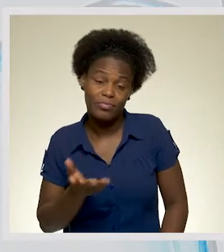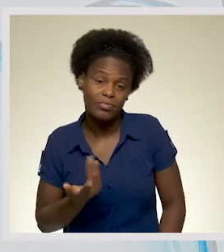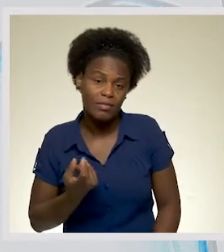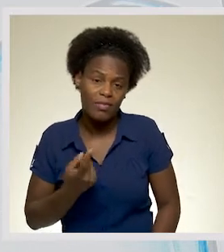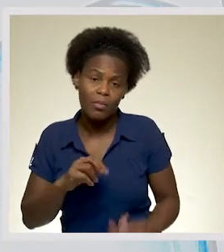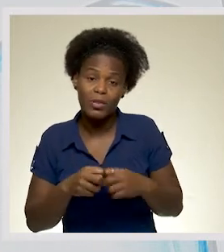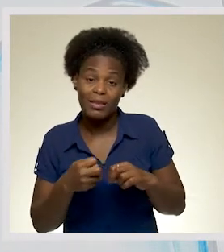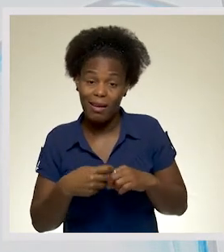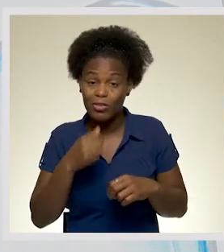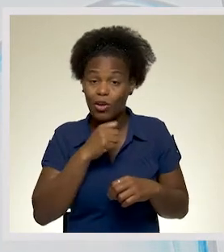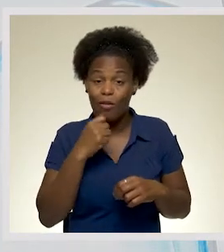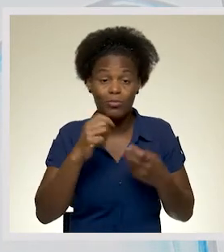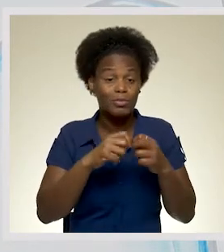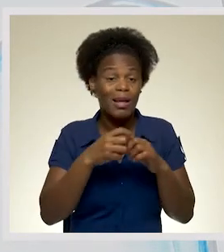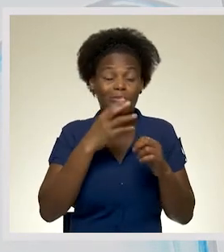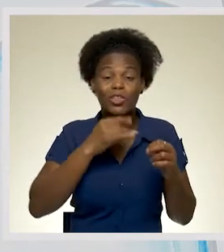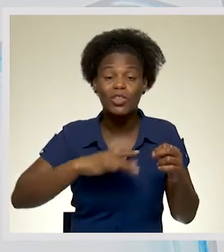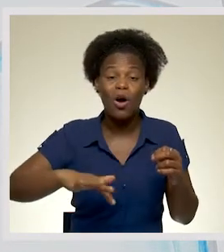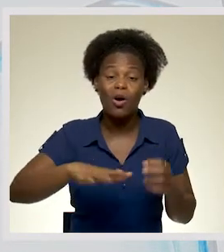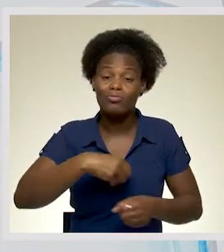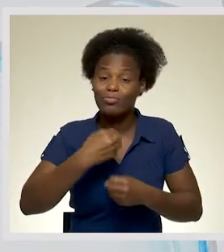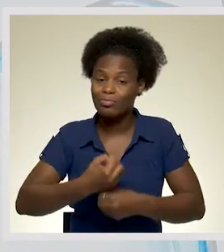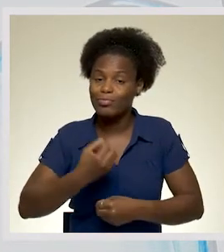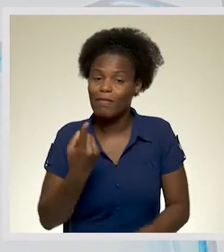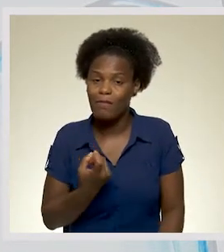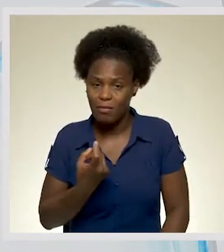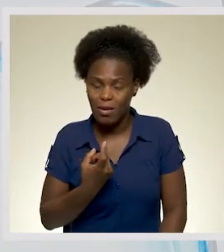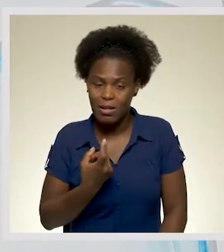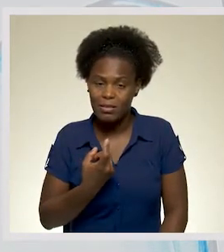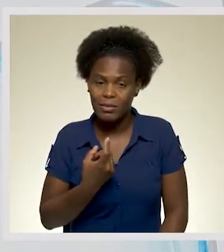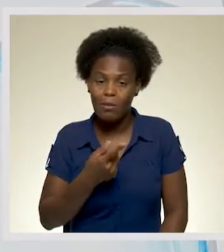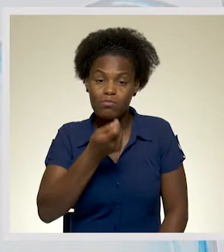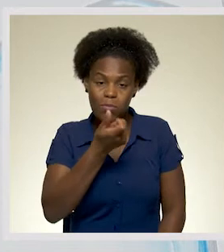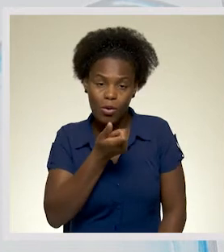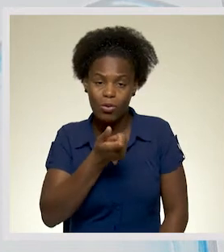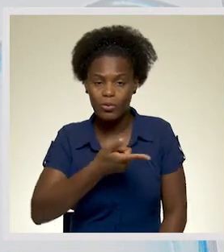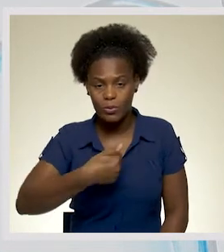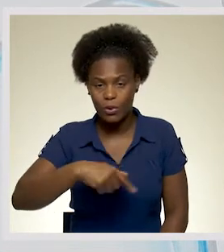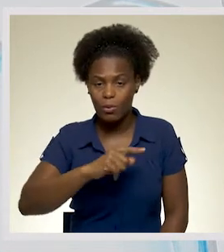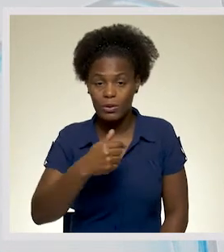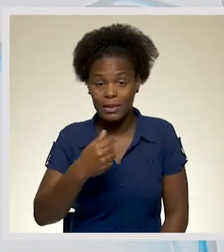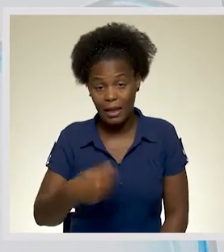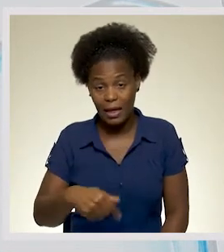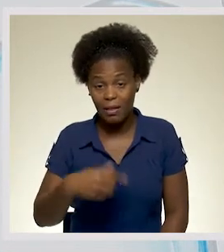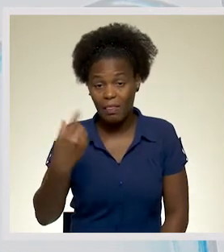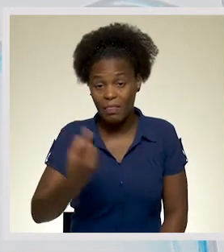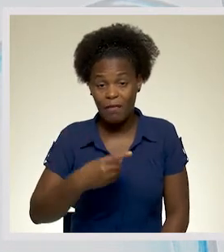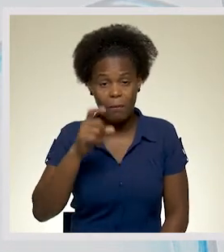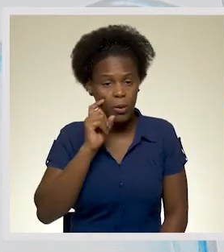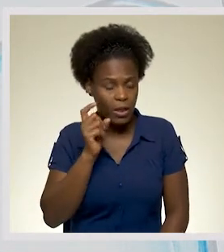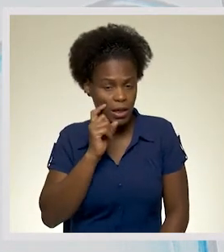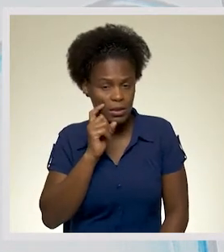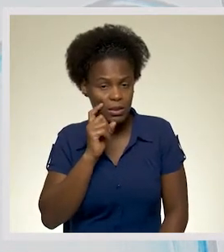de problemas de solo, de solos sustentáveis. Do pouco que nós temos, devemos